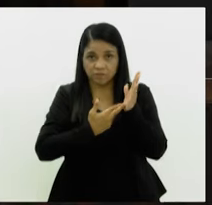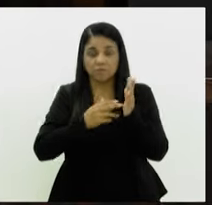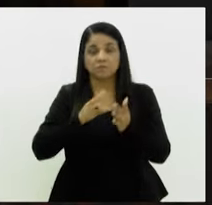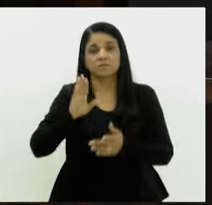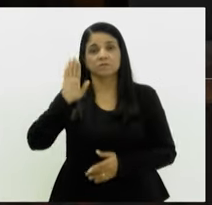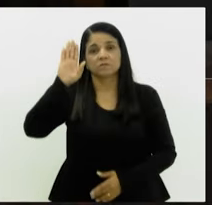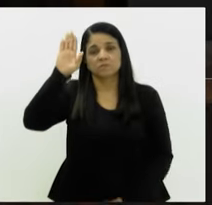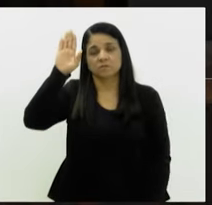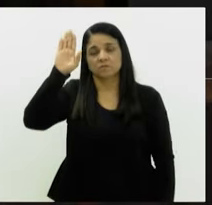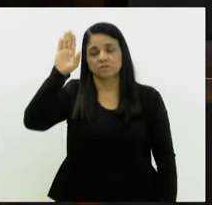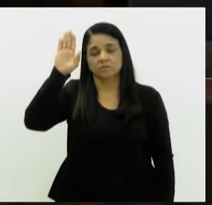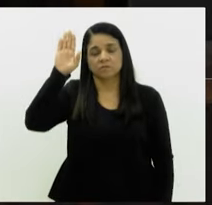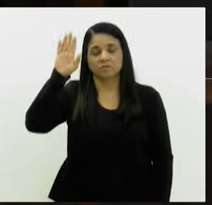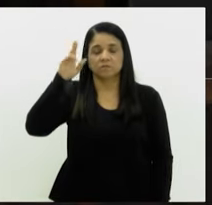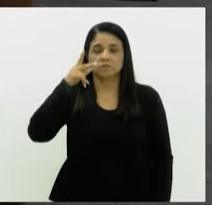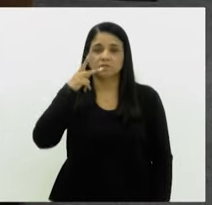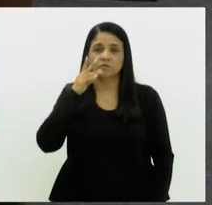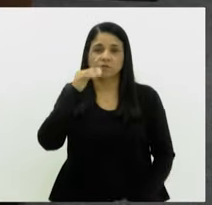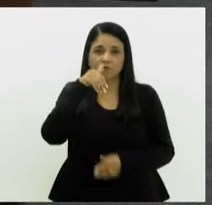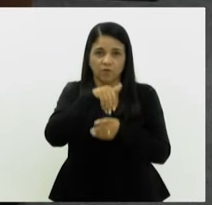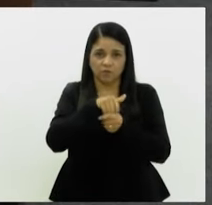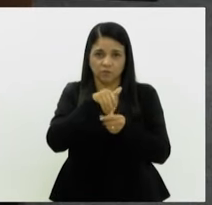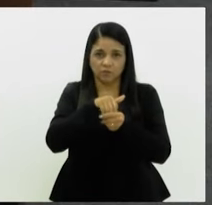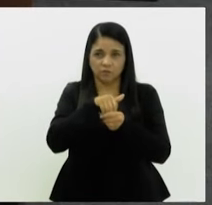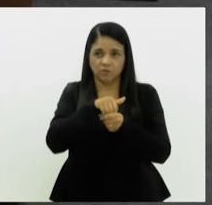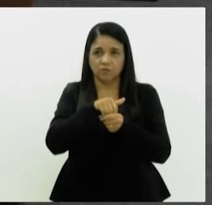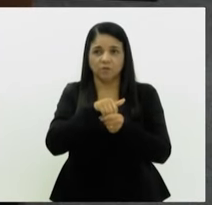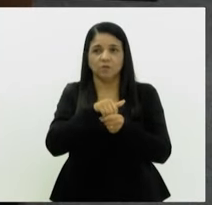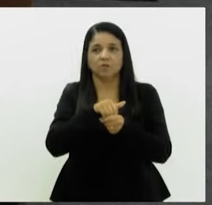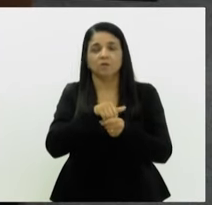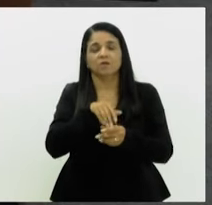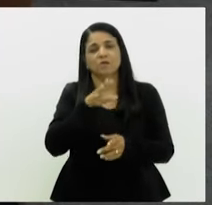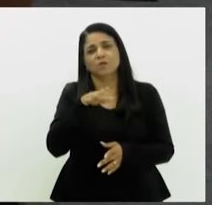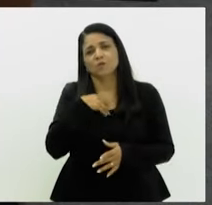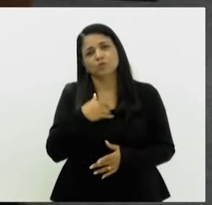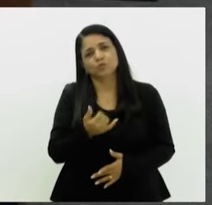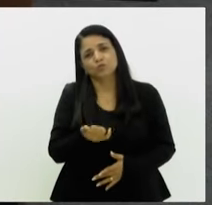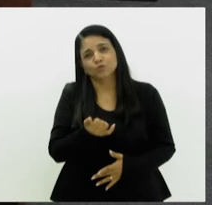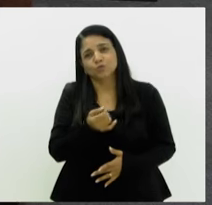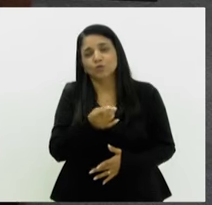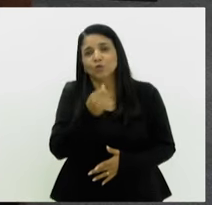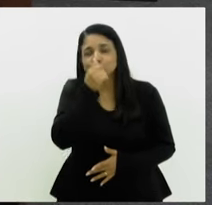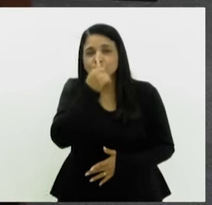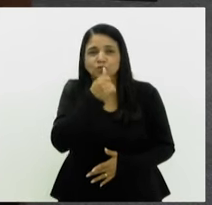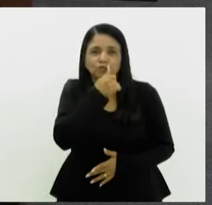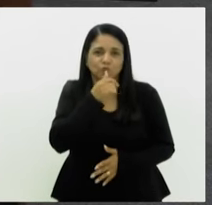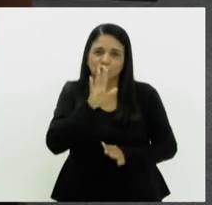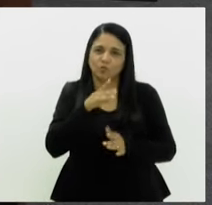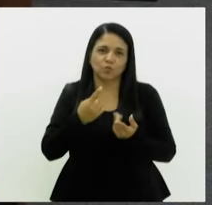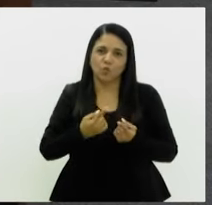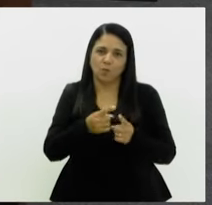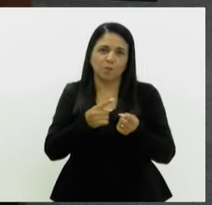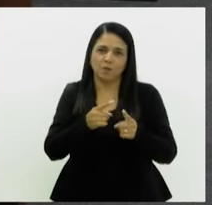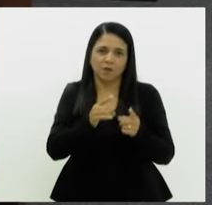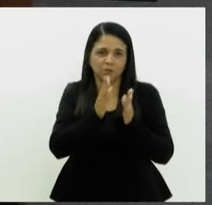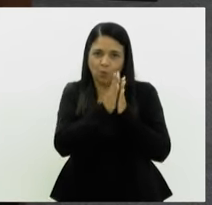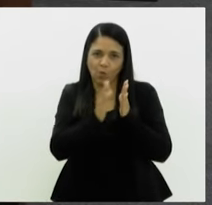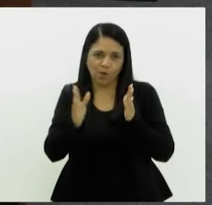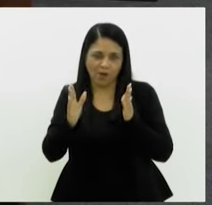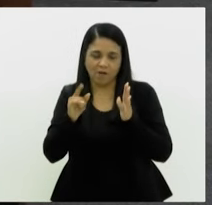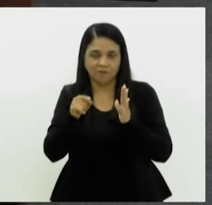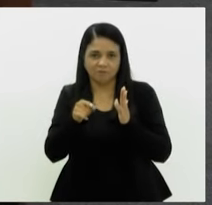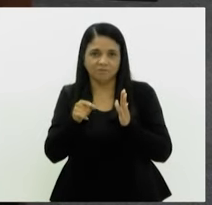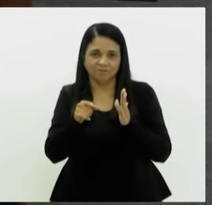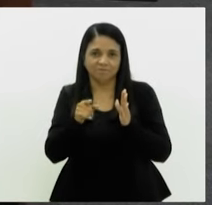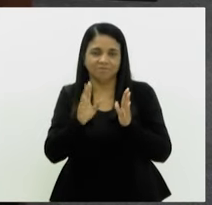deputado Carlos Mink. Deputada Renata Souza, eu juro que eu não estou implicando com o horário que Vossa Excelência prorrogou, mas